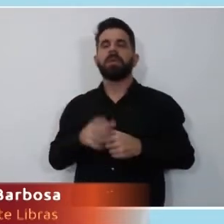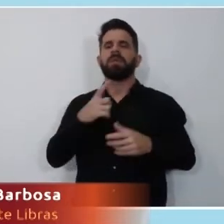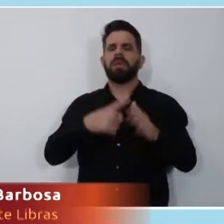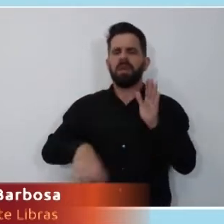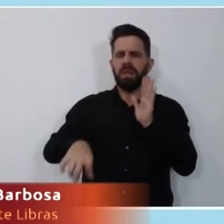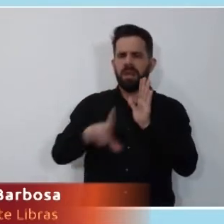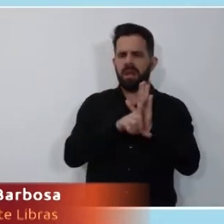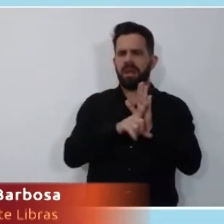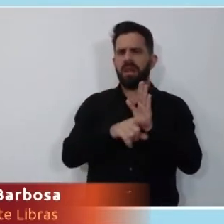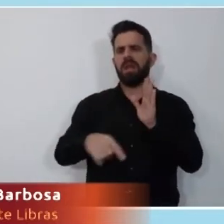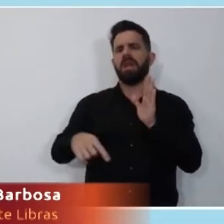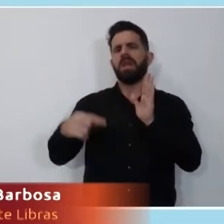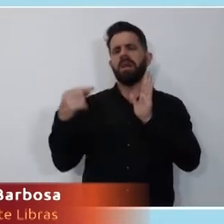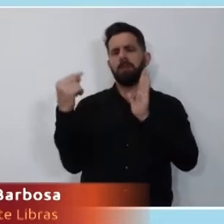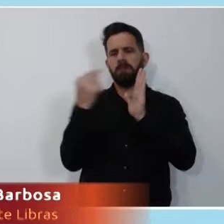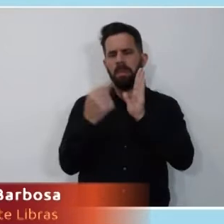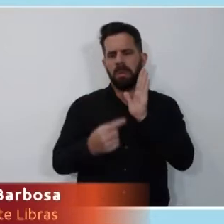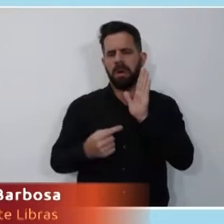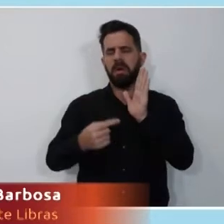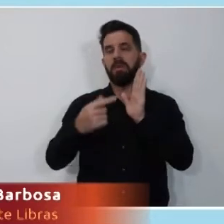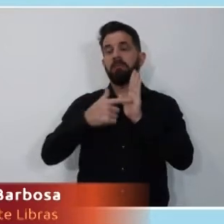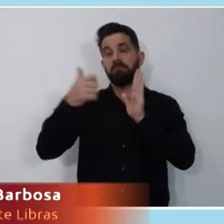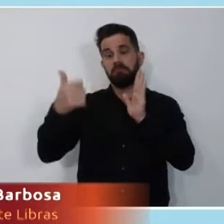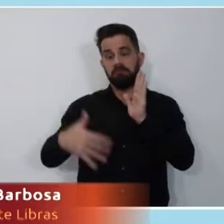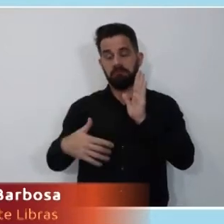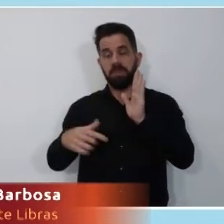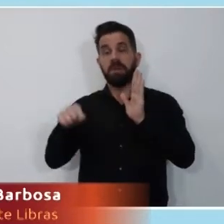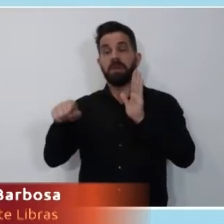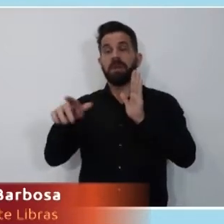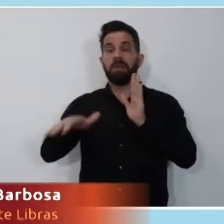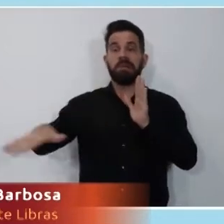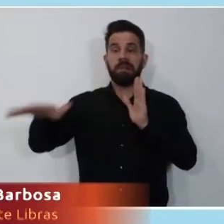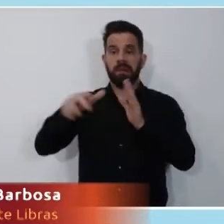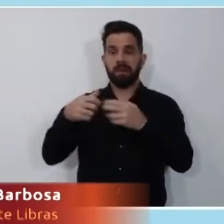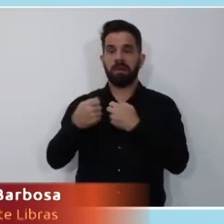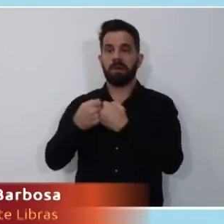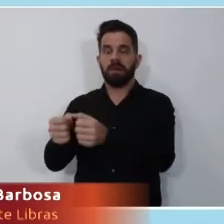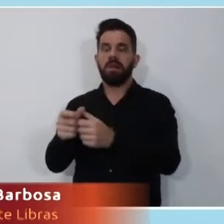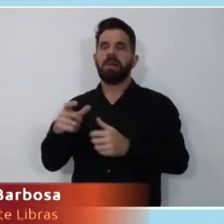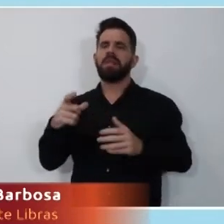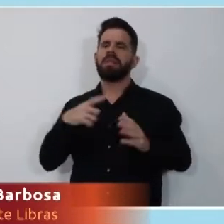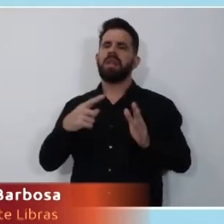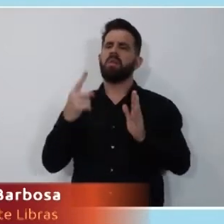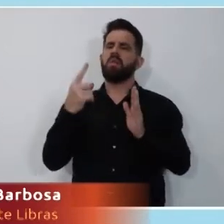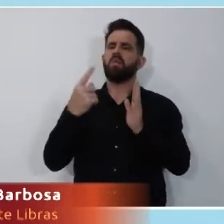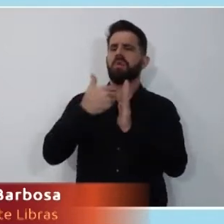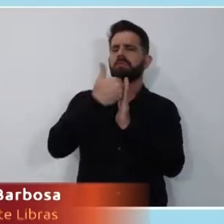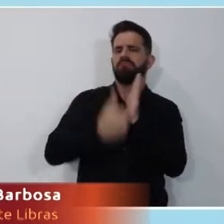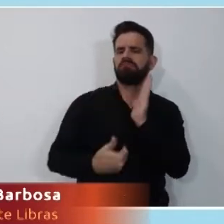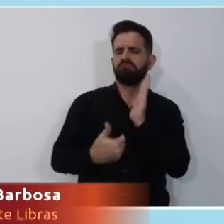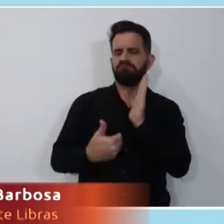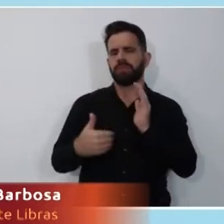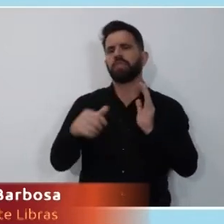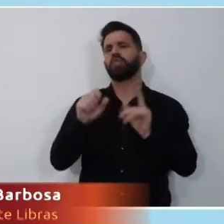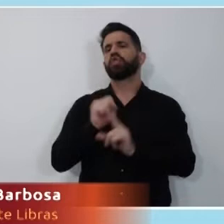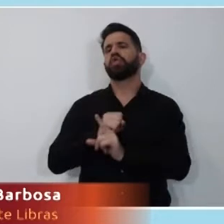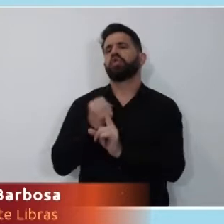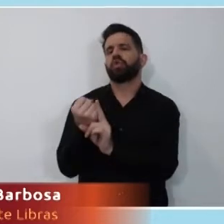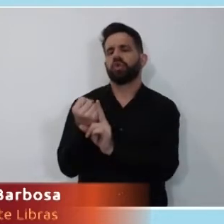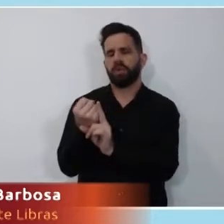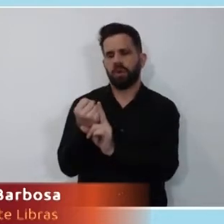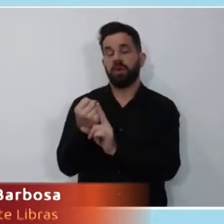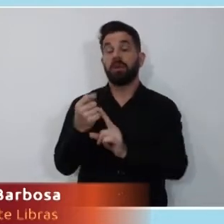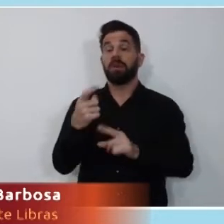está inserindo a tarifa social, né, onde os governos vão passam a